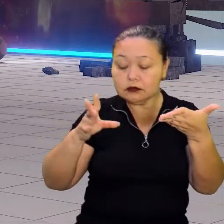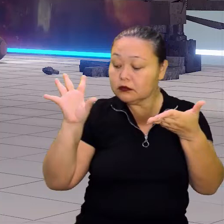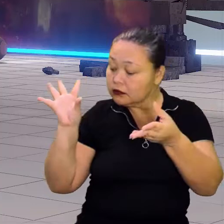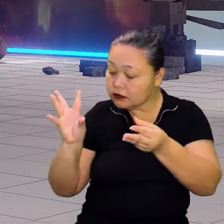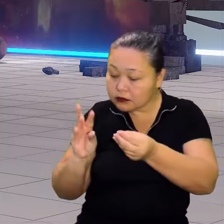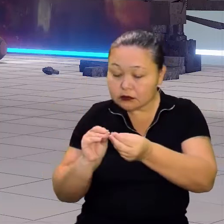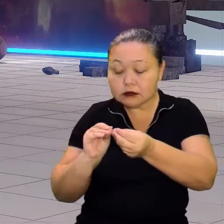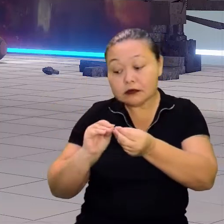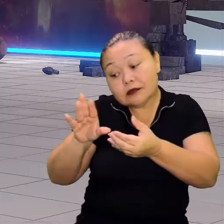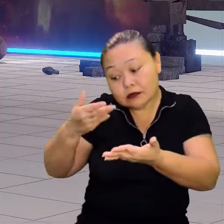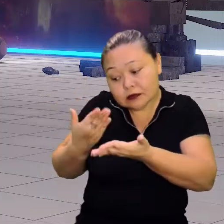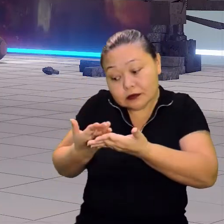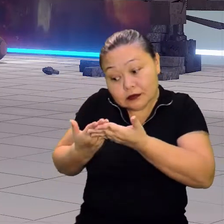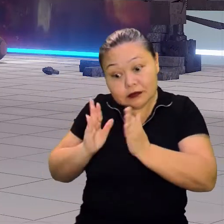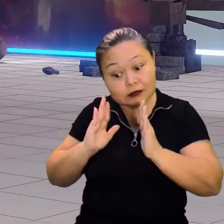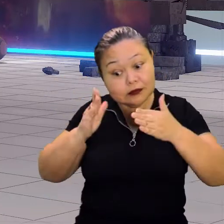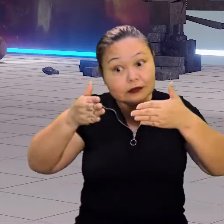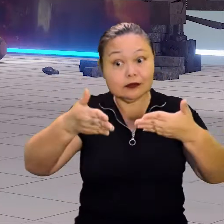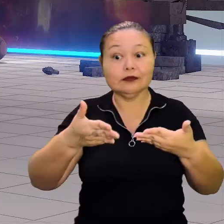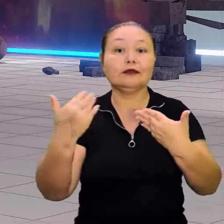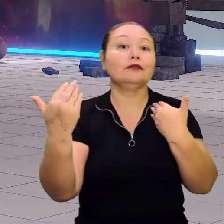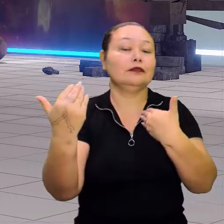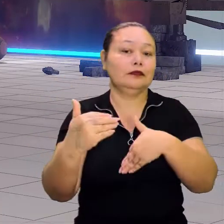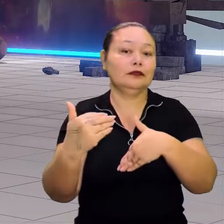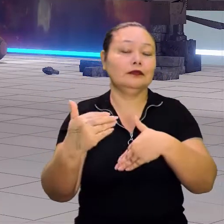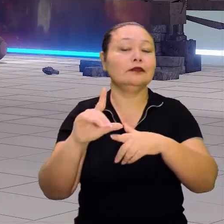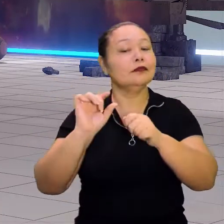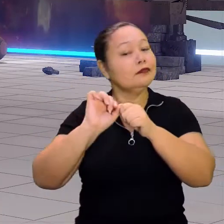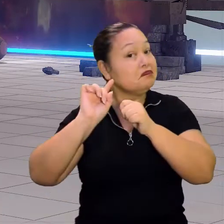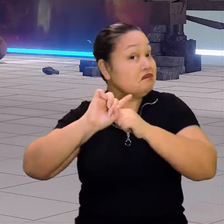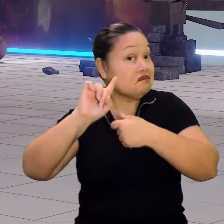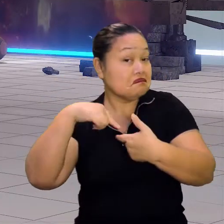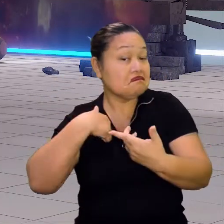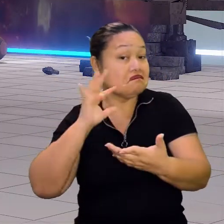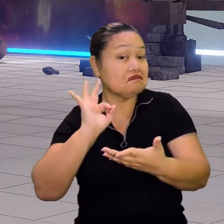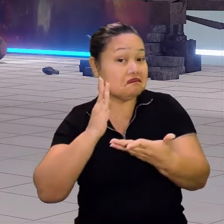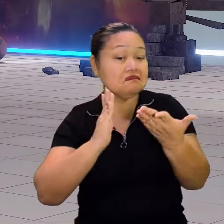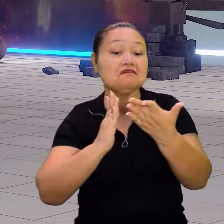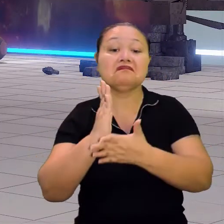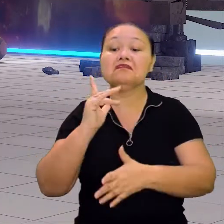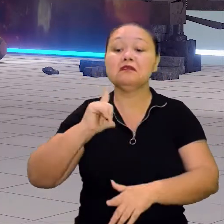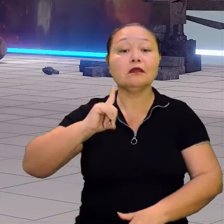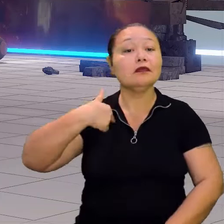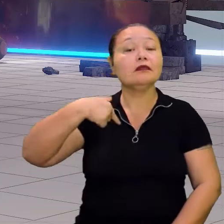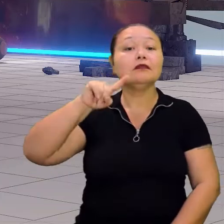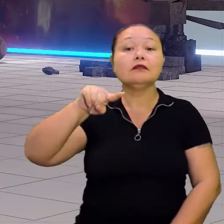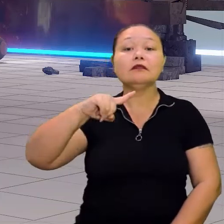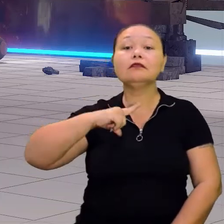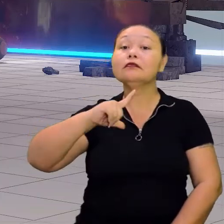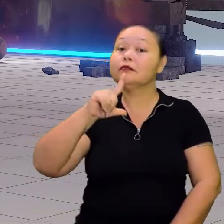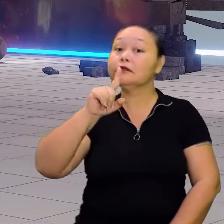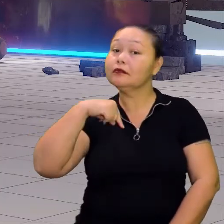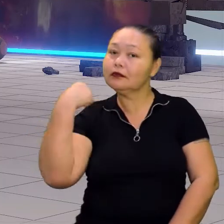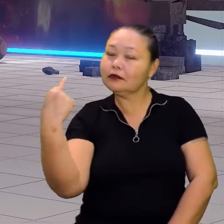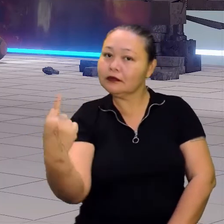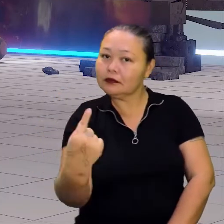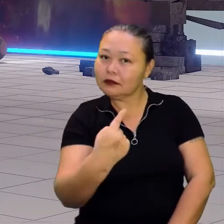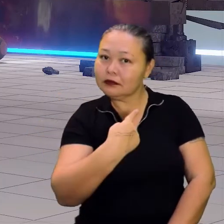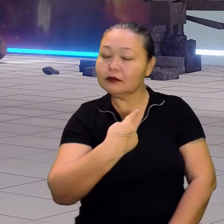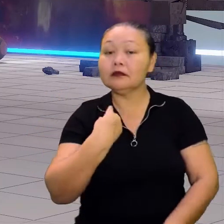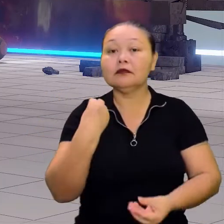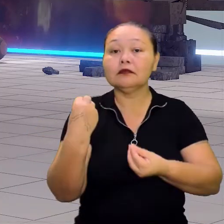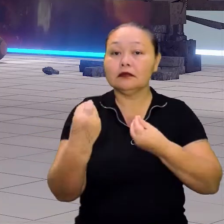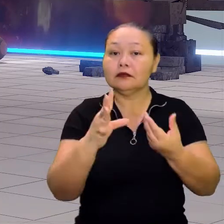resumo e vai estudar para a prova. E aí, ó, é só correr para o abraço, tá bom? Essa vai ser a nossa técnica, a nossa forma